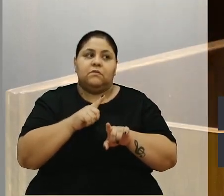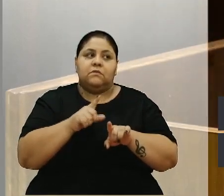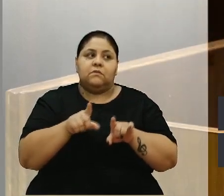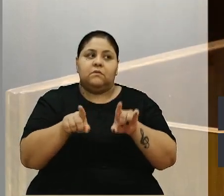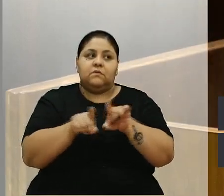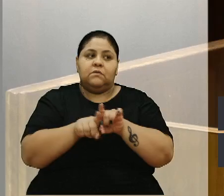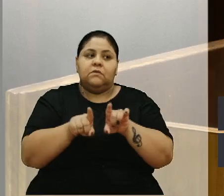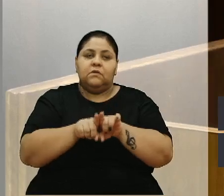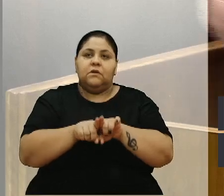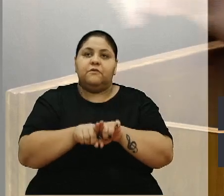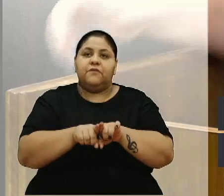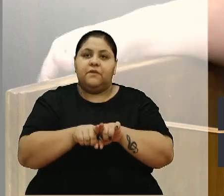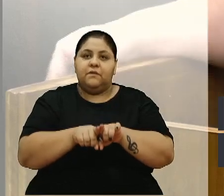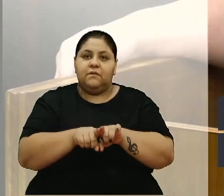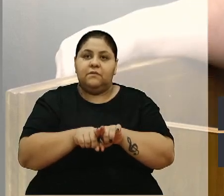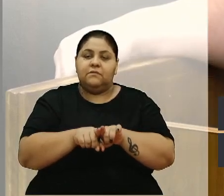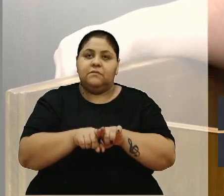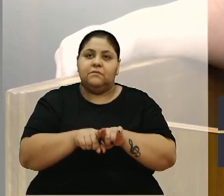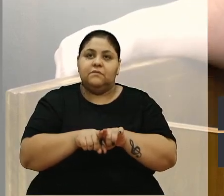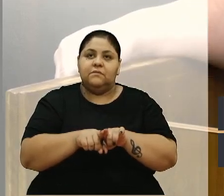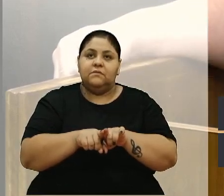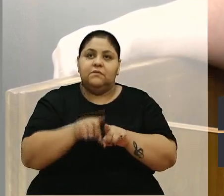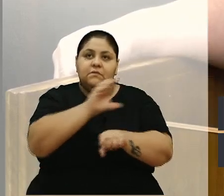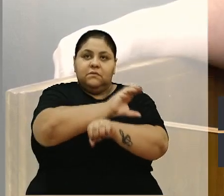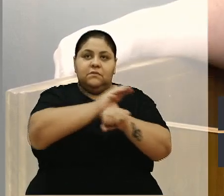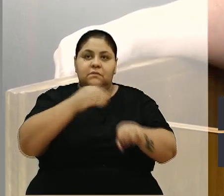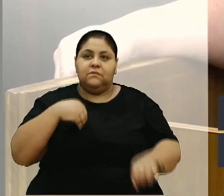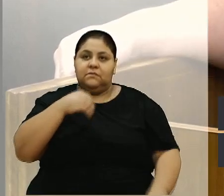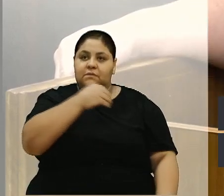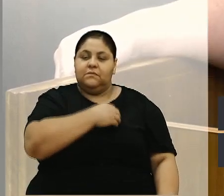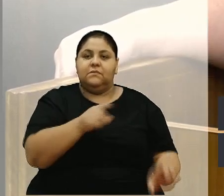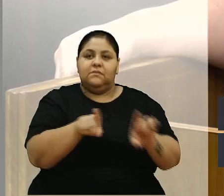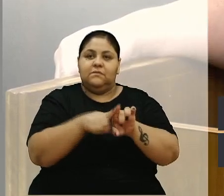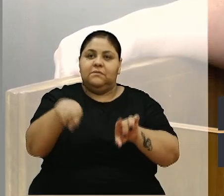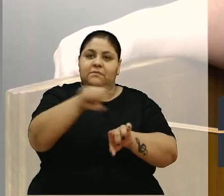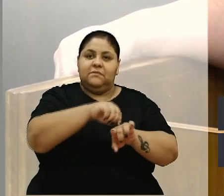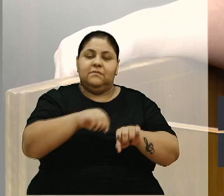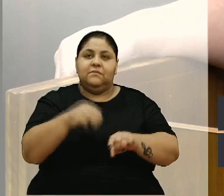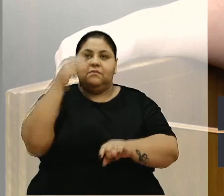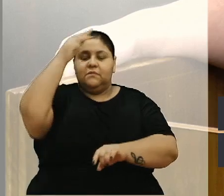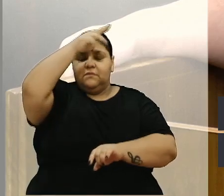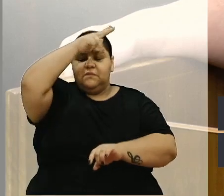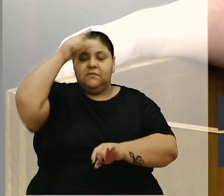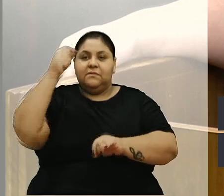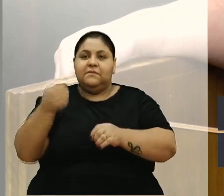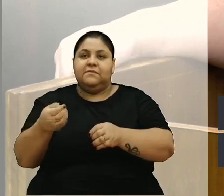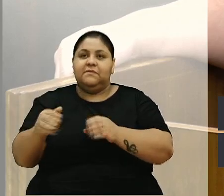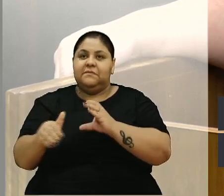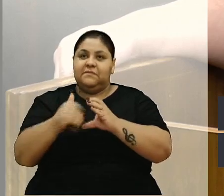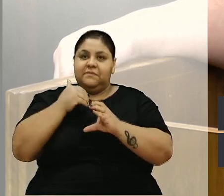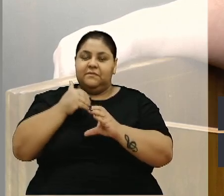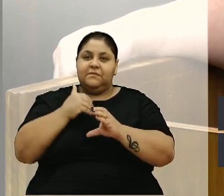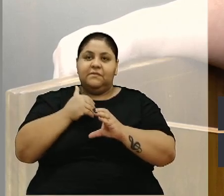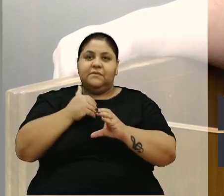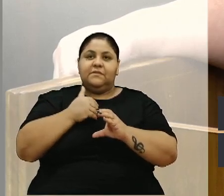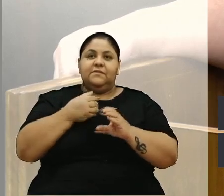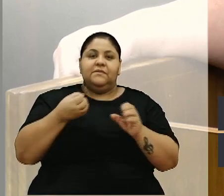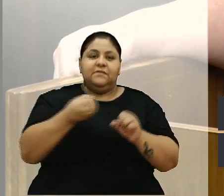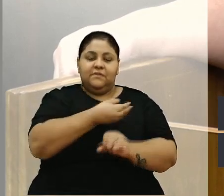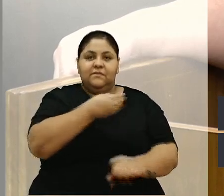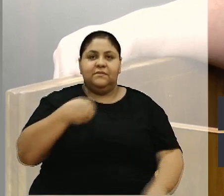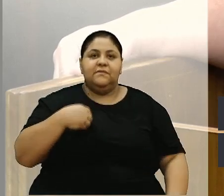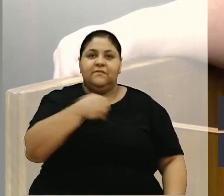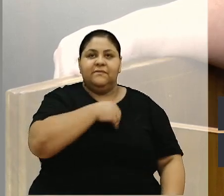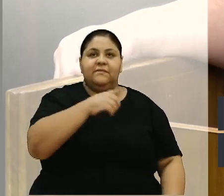vestibular para prestar esse curso de medicina. E o quanto o nosso município ganha? Vai ganhar em novos médicos, porque eles têm